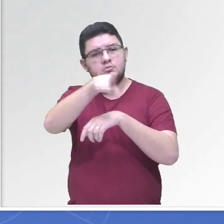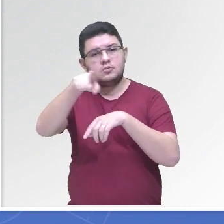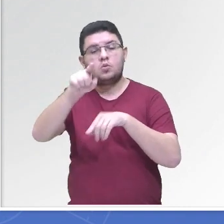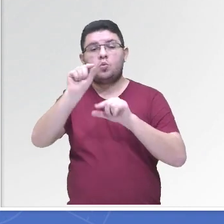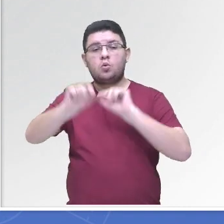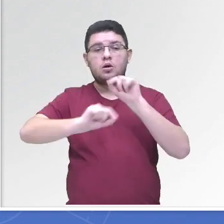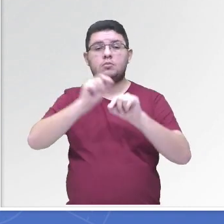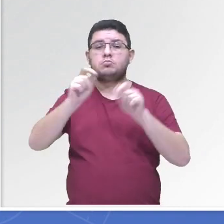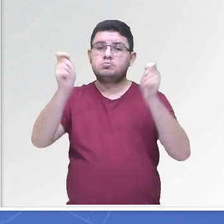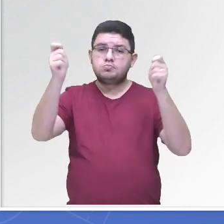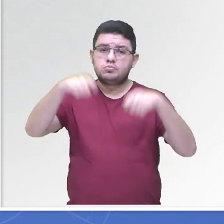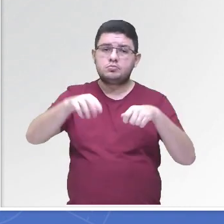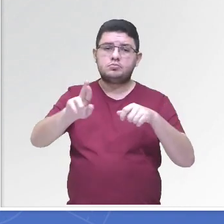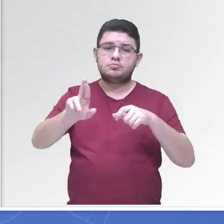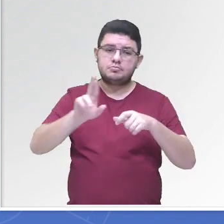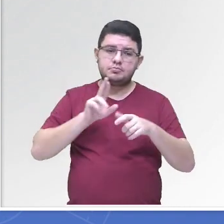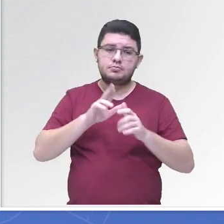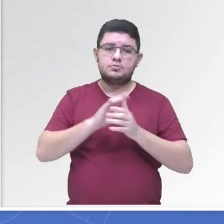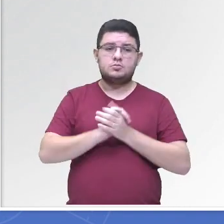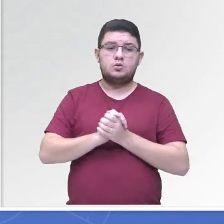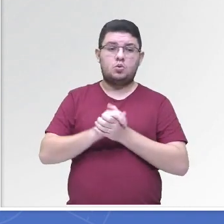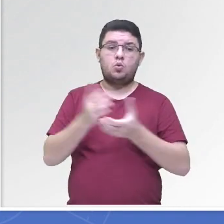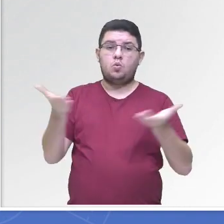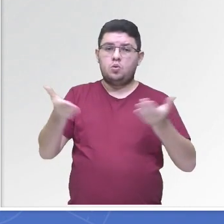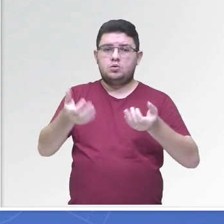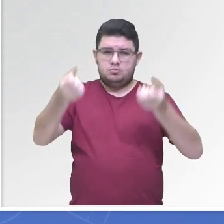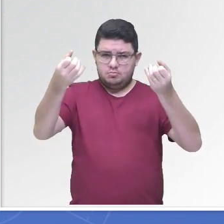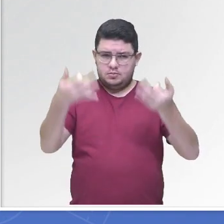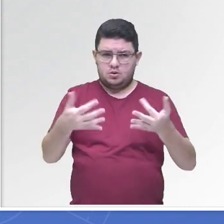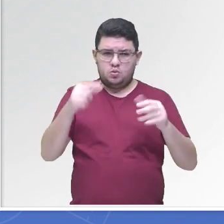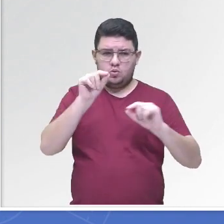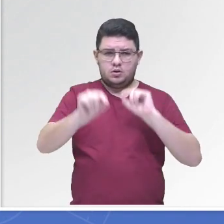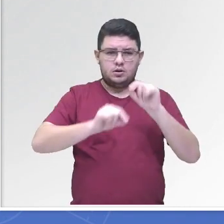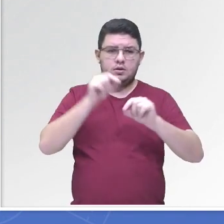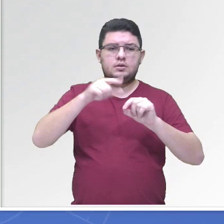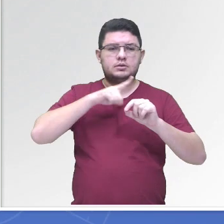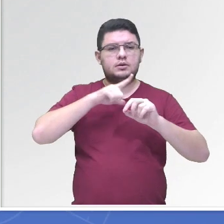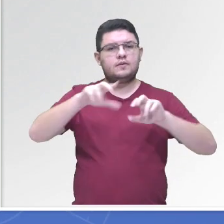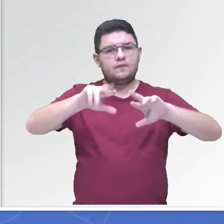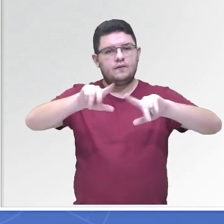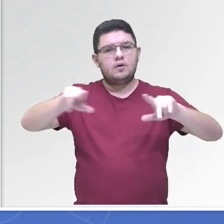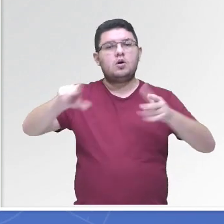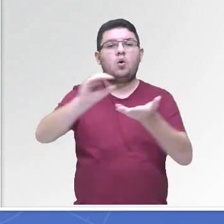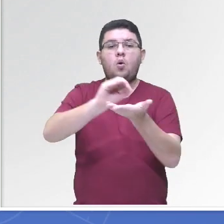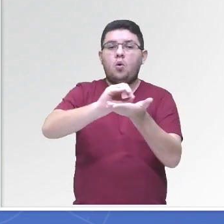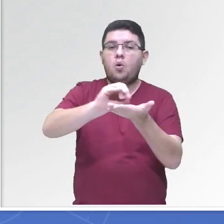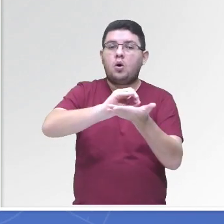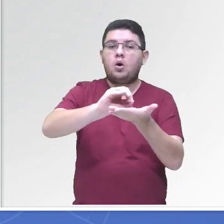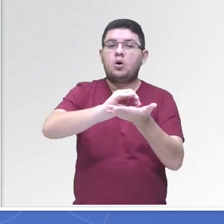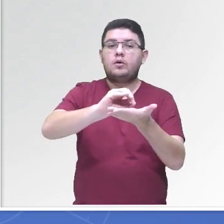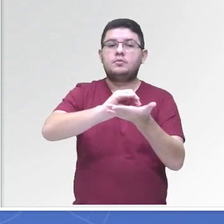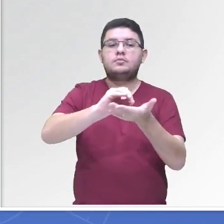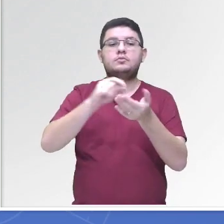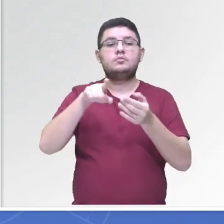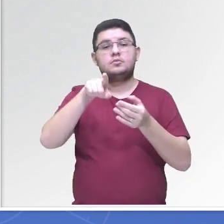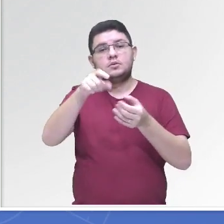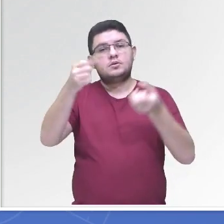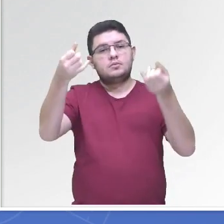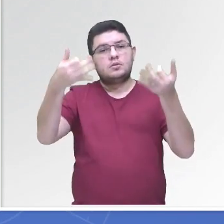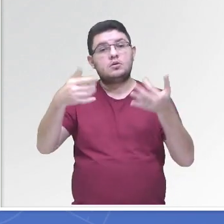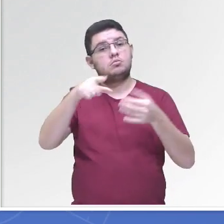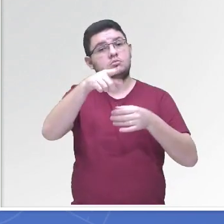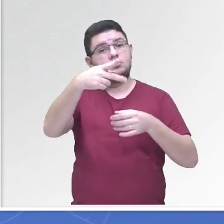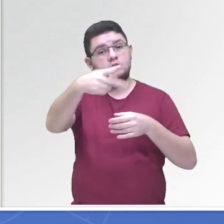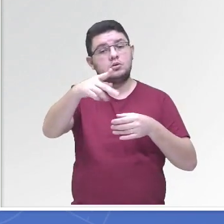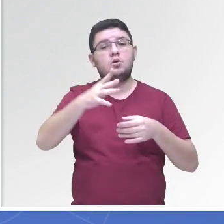ter respondido, tá? Na aula de hoje foi explicado sobre vários compostos orgânicos. Liste aqueles que você